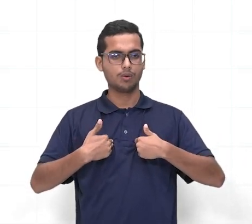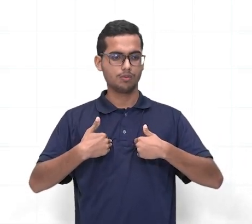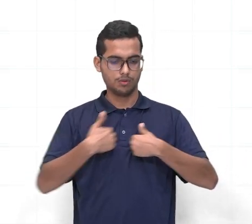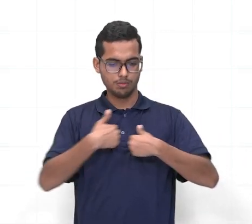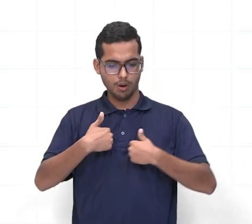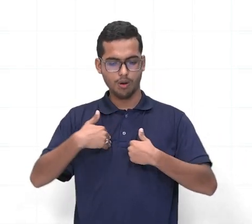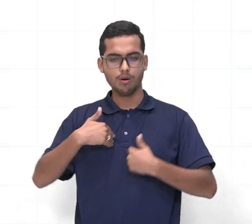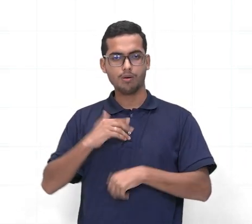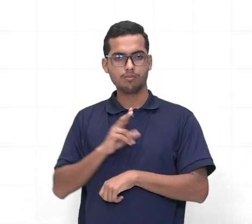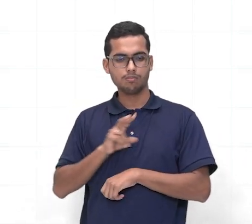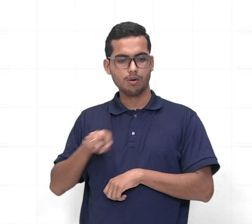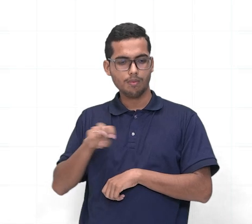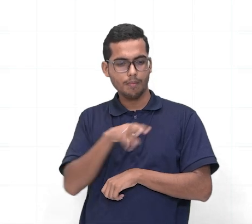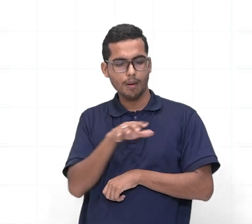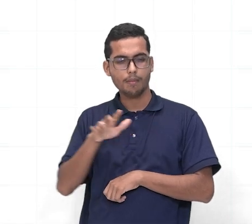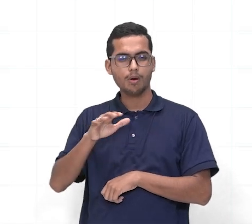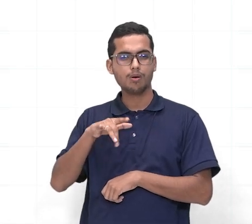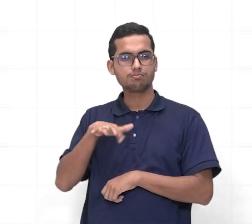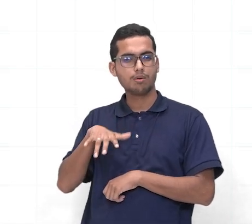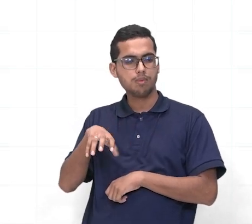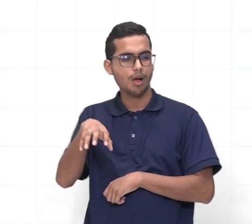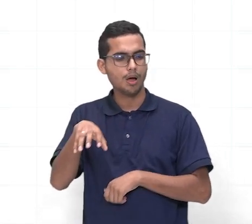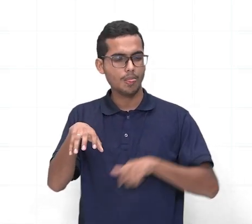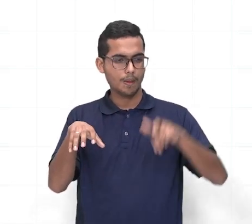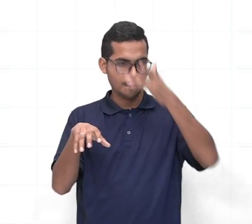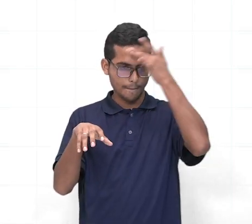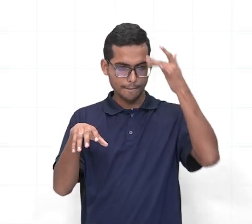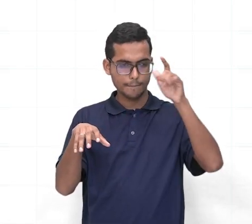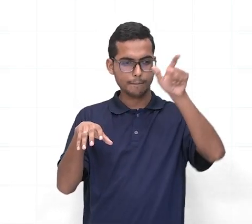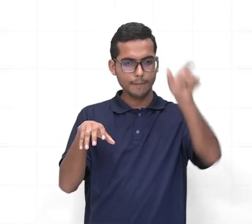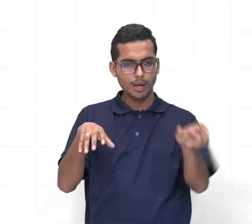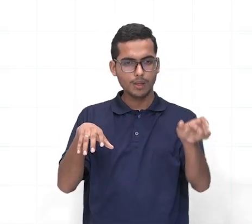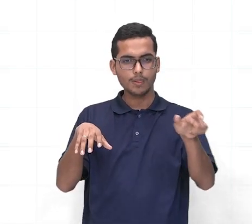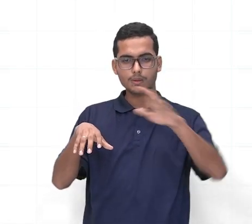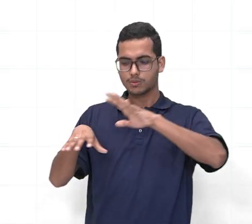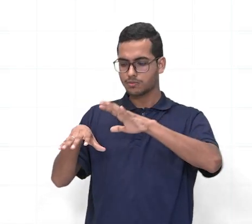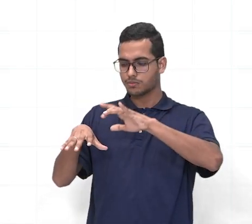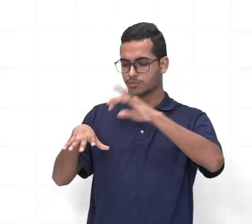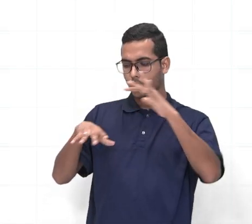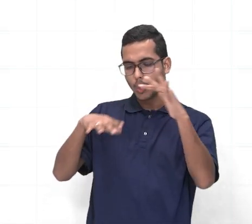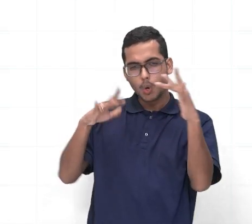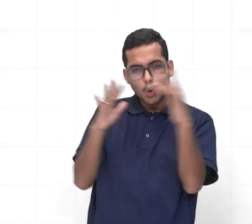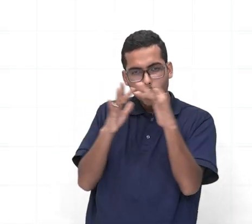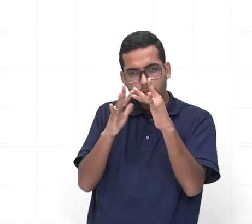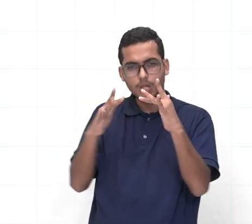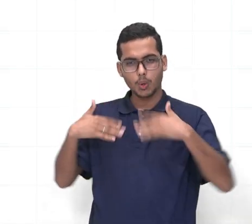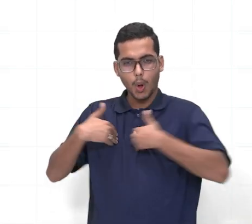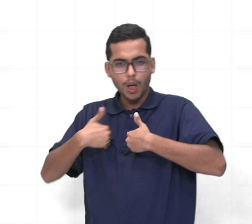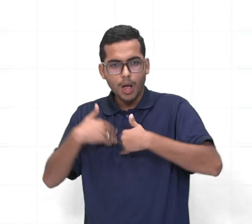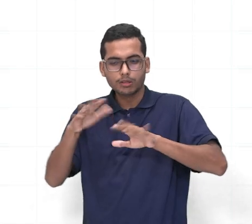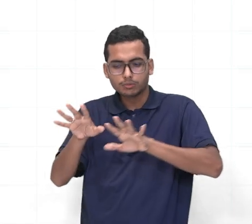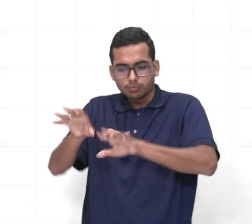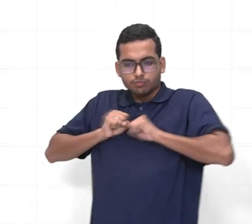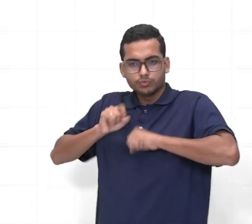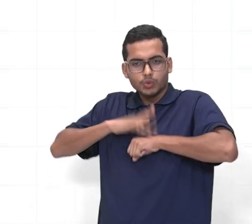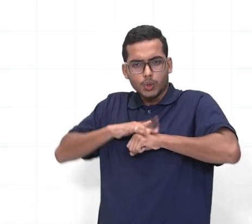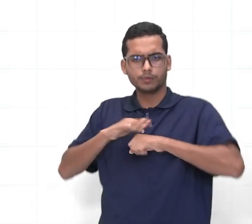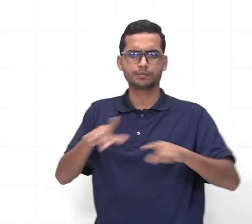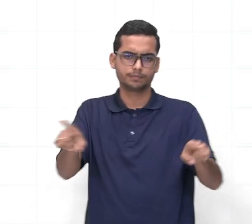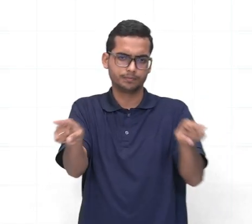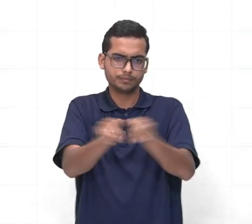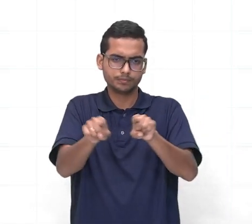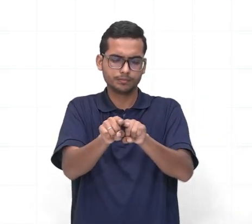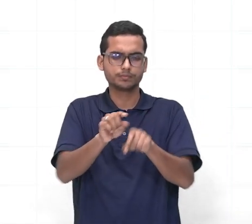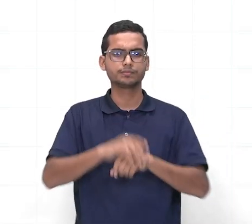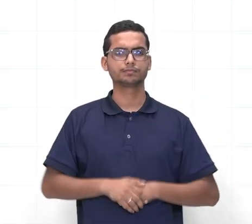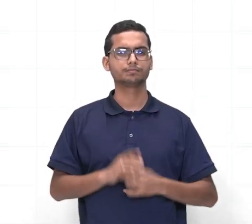então a gente precisa ter um entendimento, né, de como funciona esse mecanismo de transmissão.